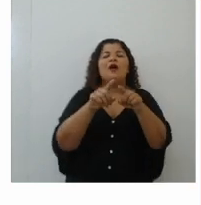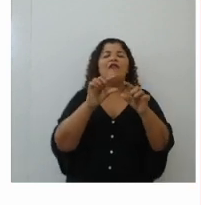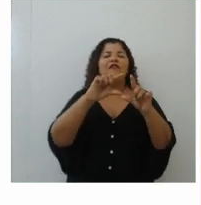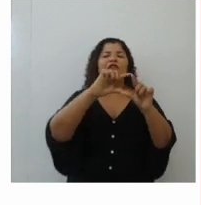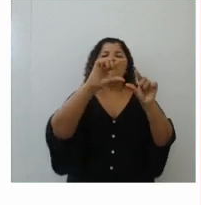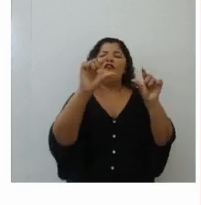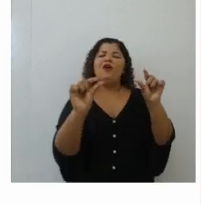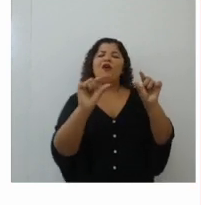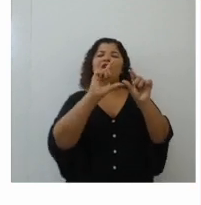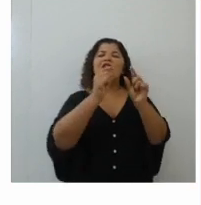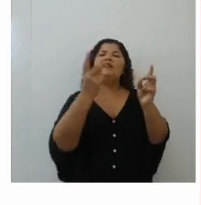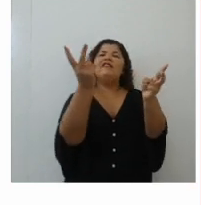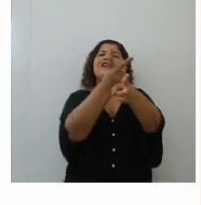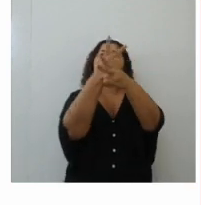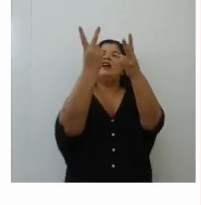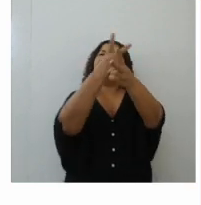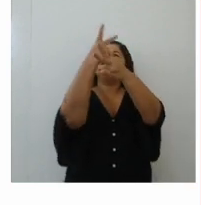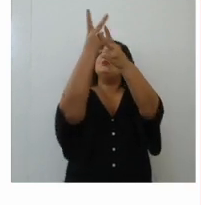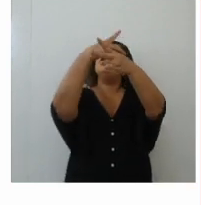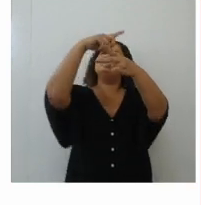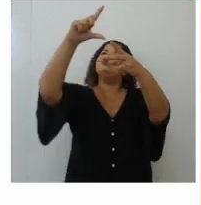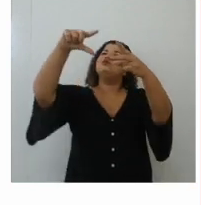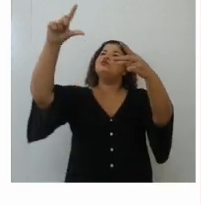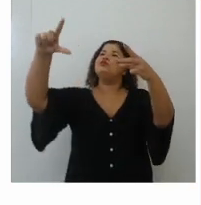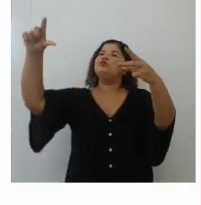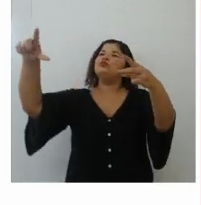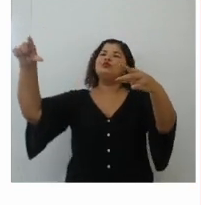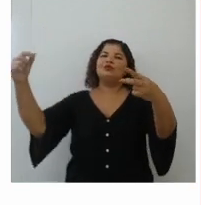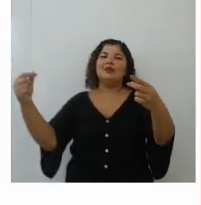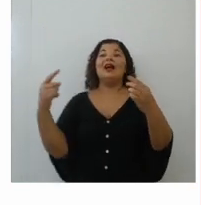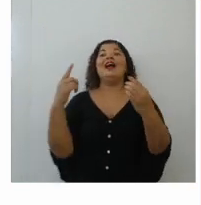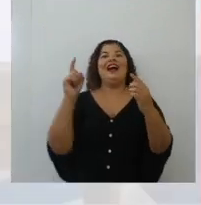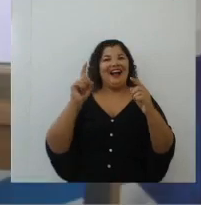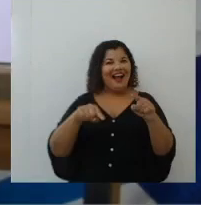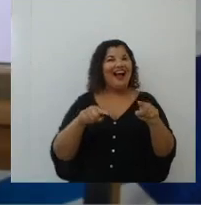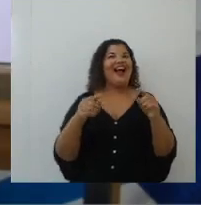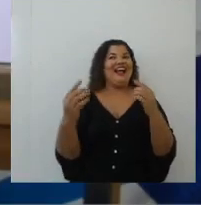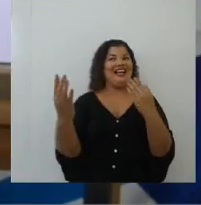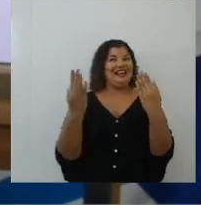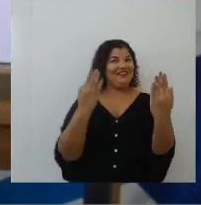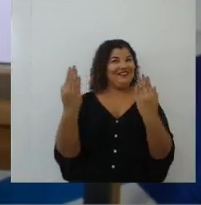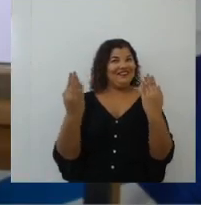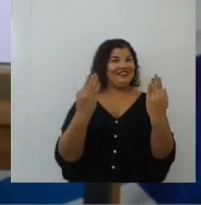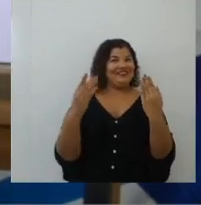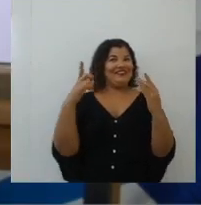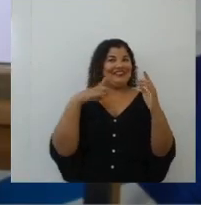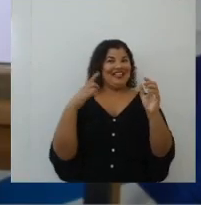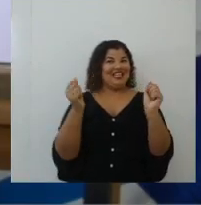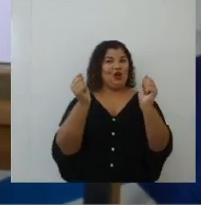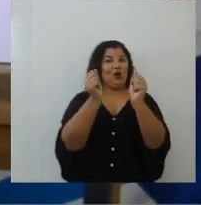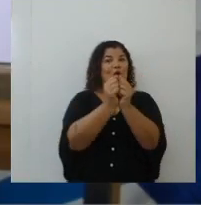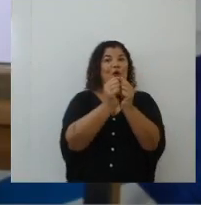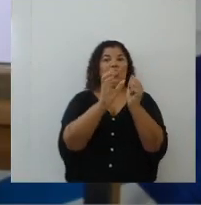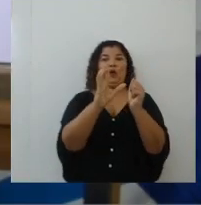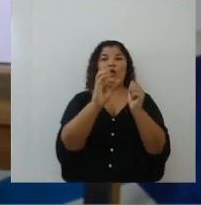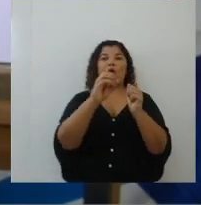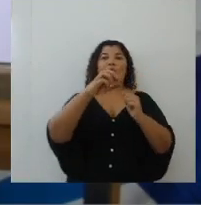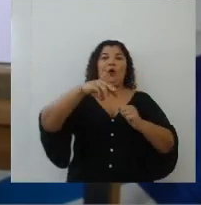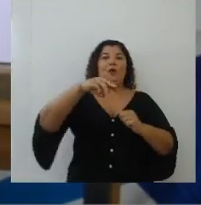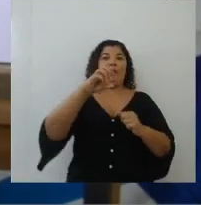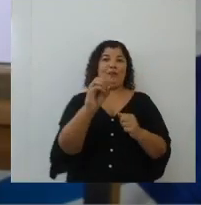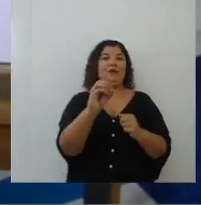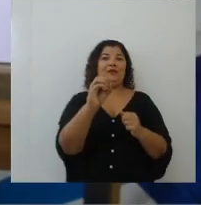folhas levadas pelo vento. Olha o elemento comparativo. Olha a conjunção comparativa de hoje a